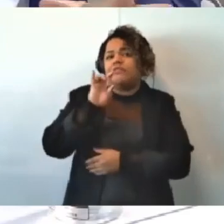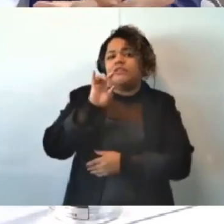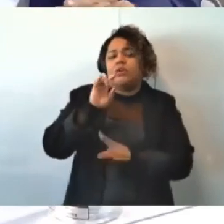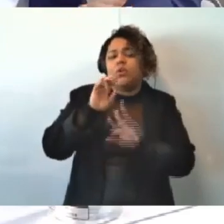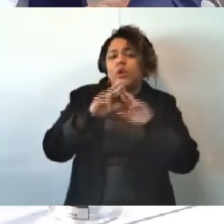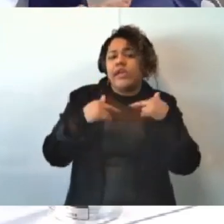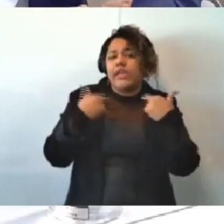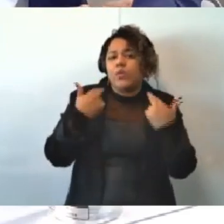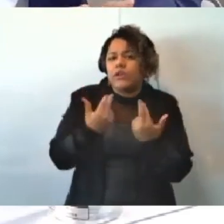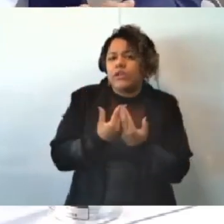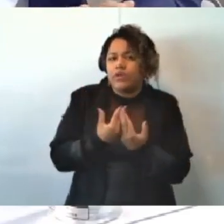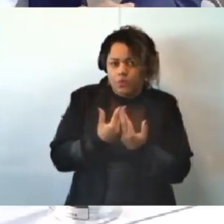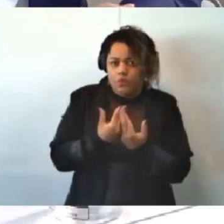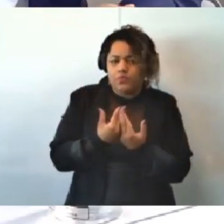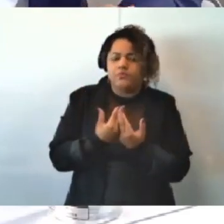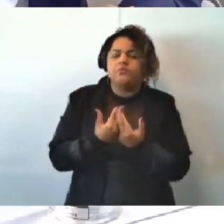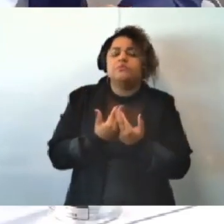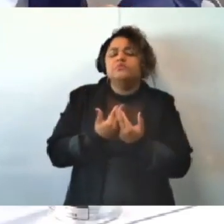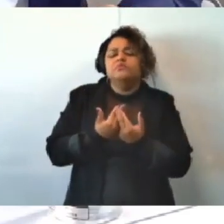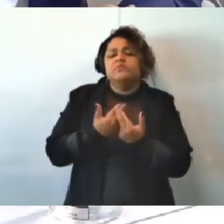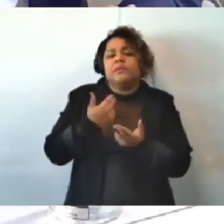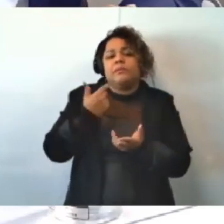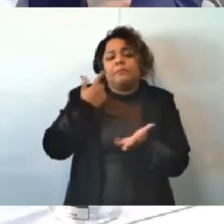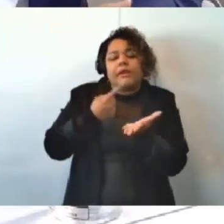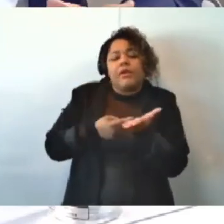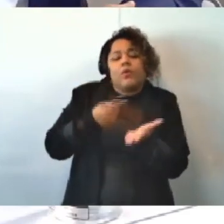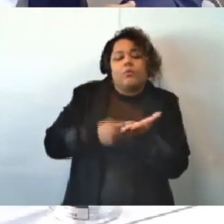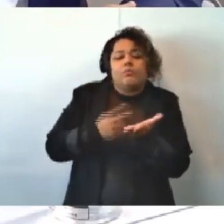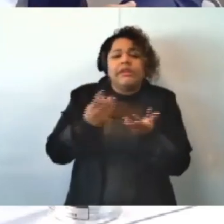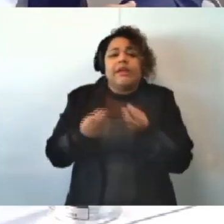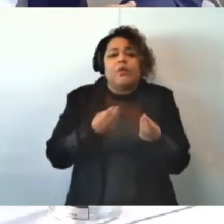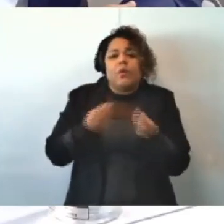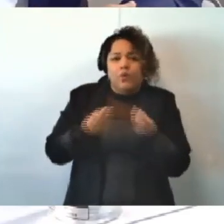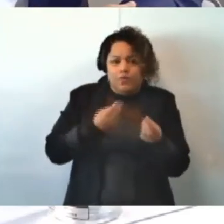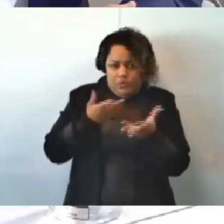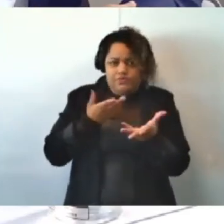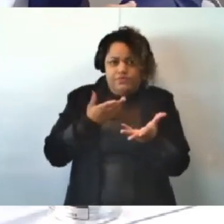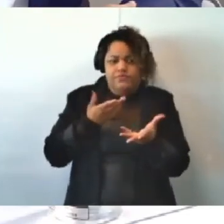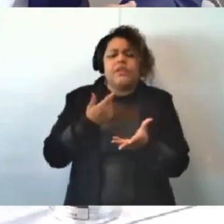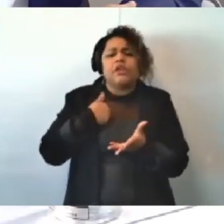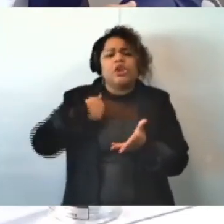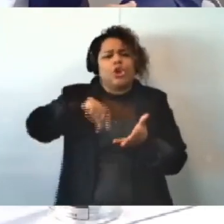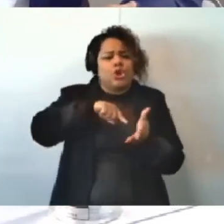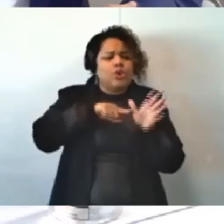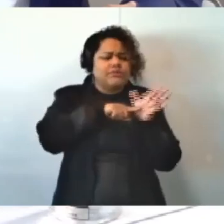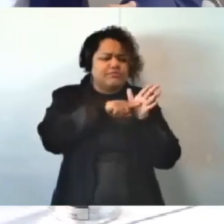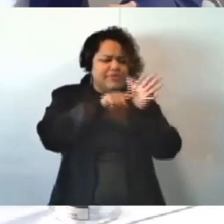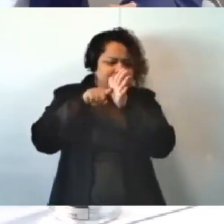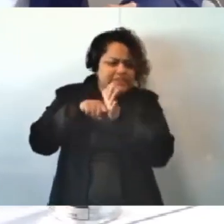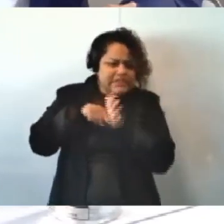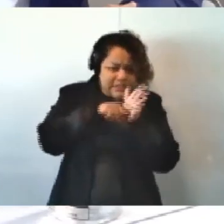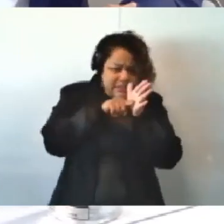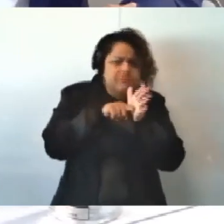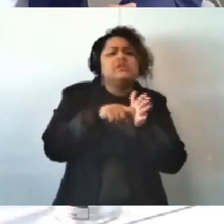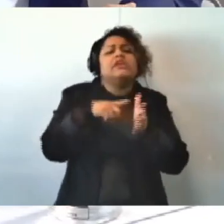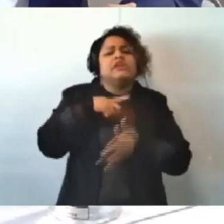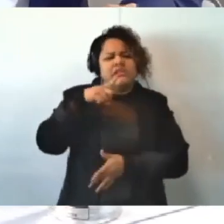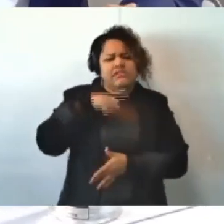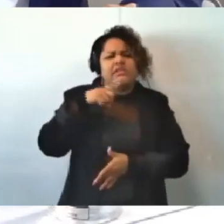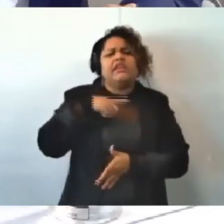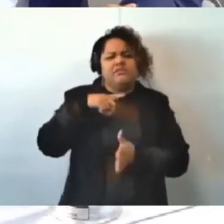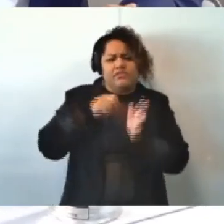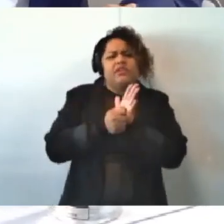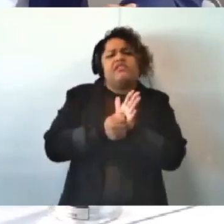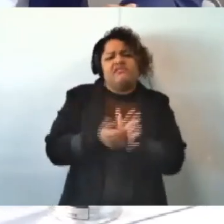isso. A gente fez um levantamento e a gente sabe que houve muitas reuniões para discutir a respeito do fechamento. Na